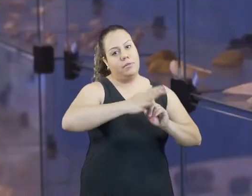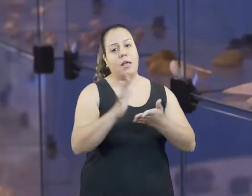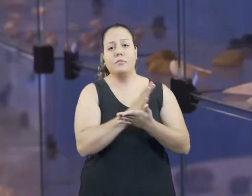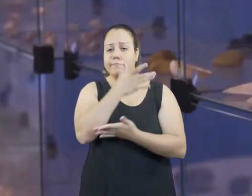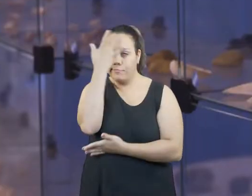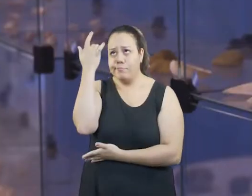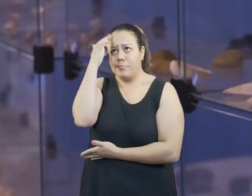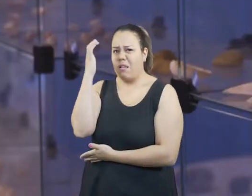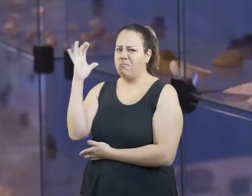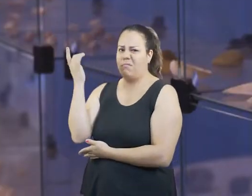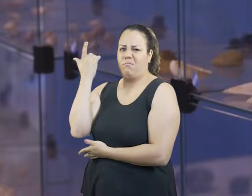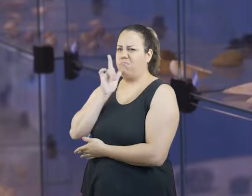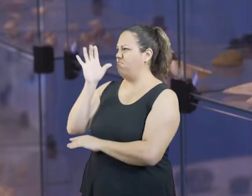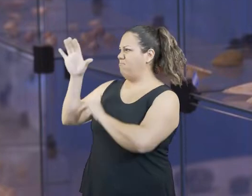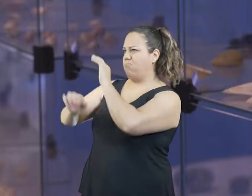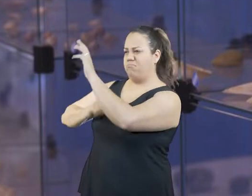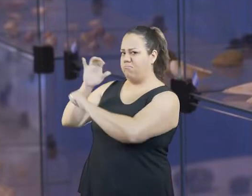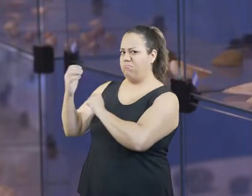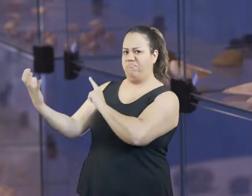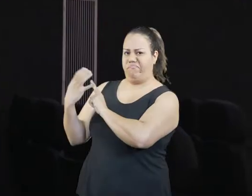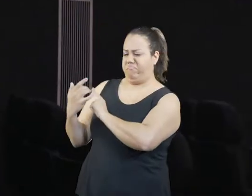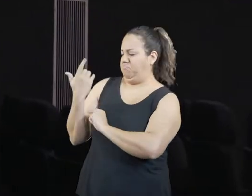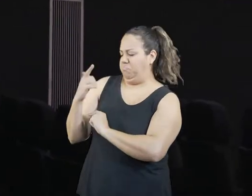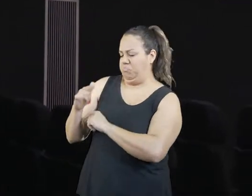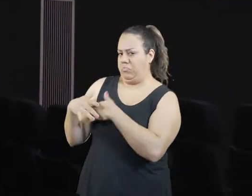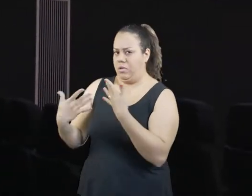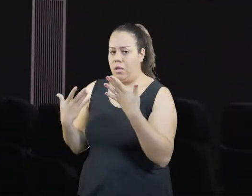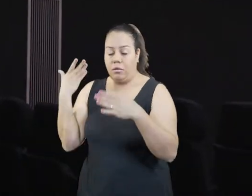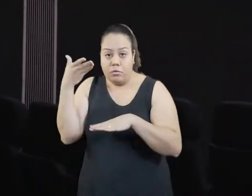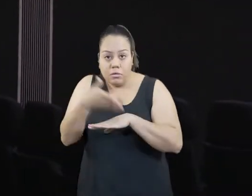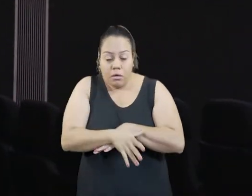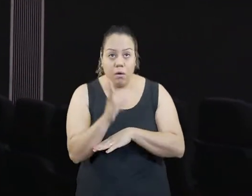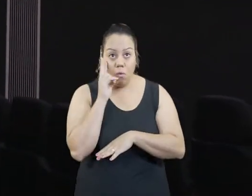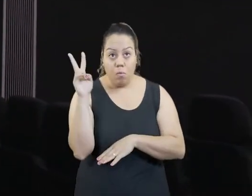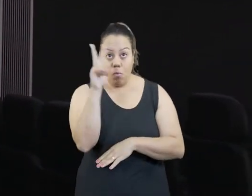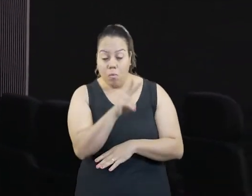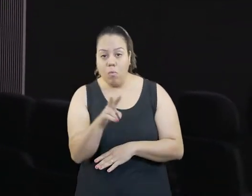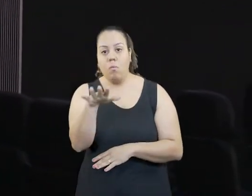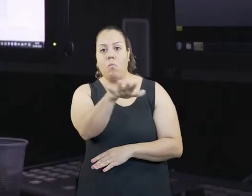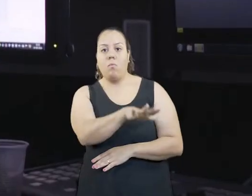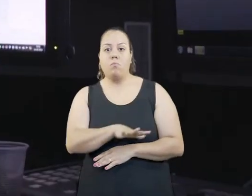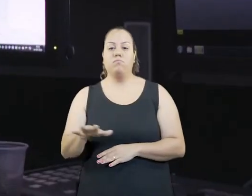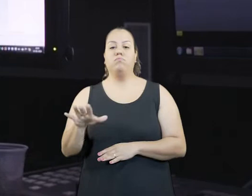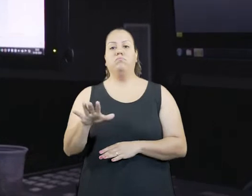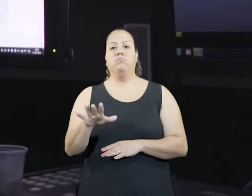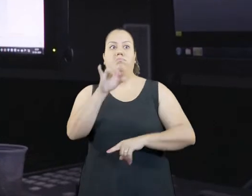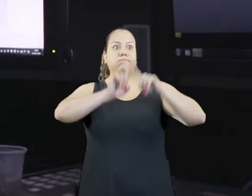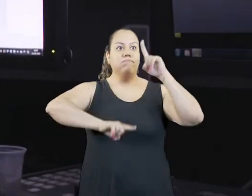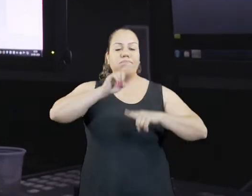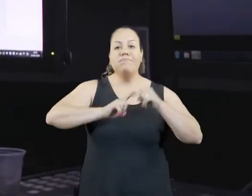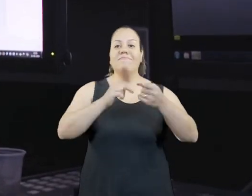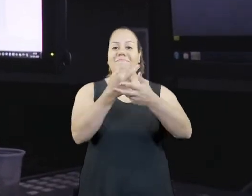ciência está inacessível, ela não tem influência na vida dela, e quando ela vem para cá, vê um centro desses aqui com